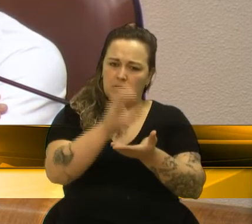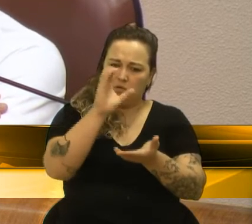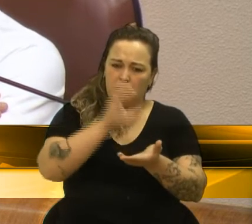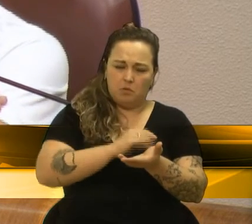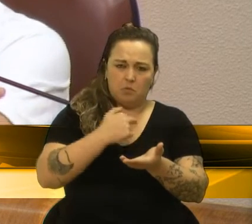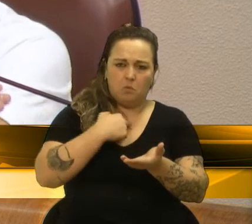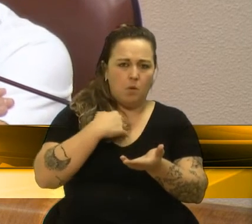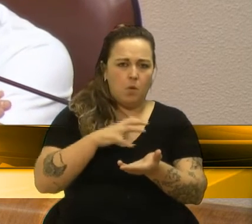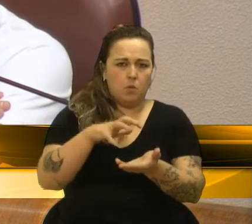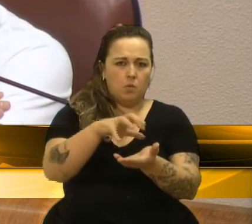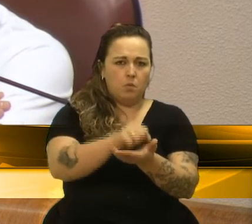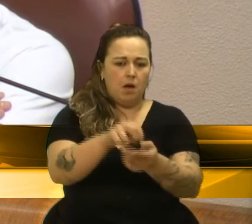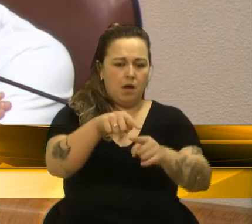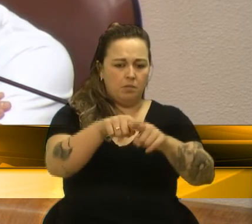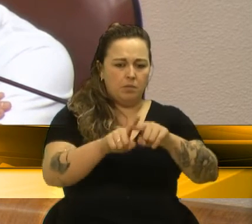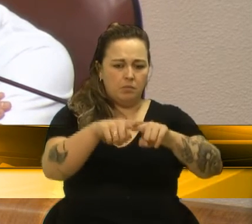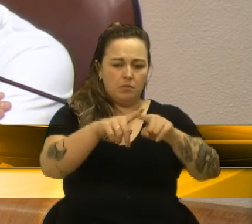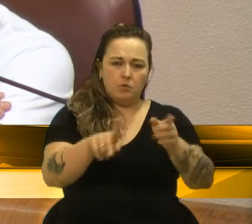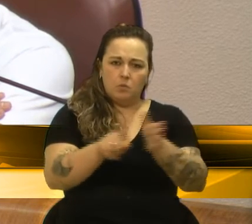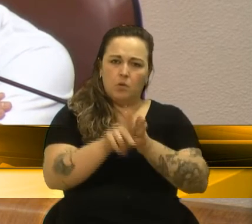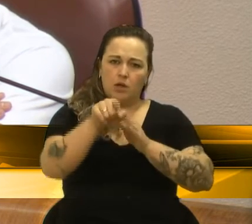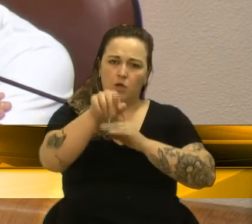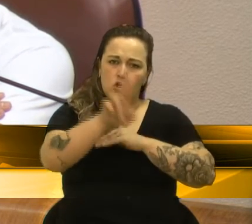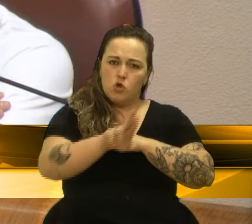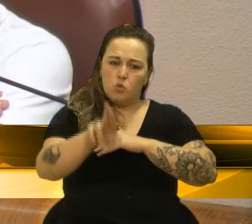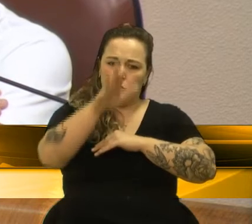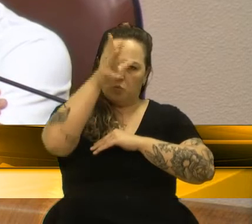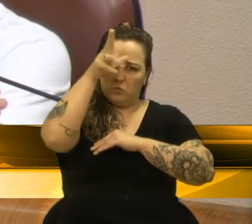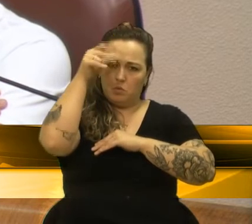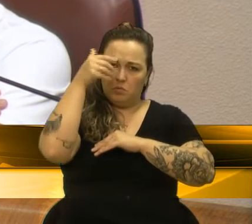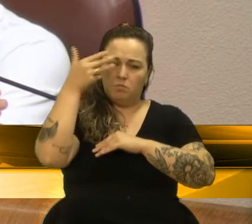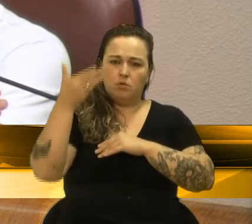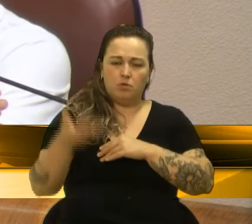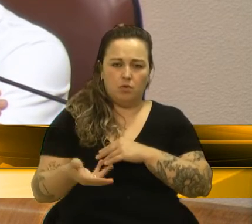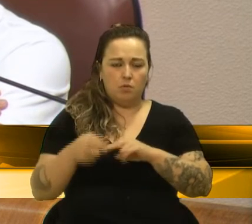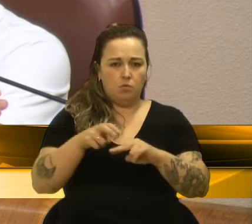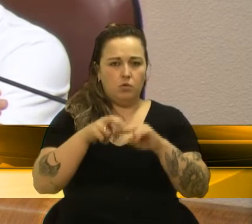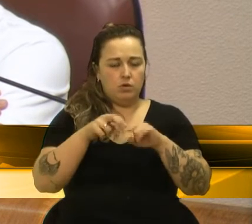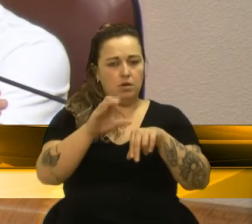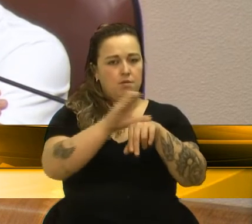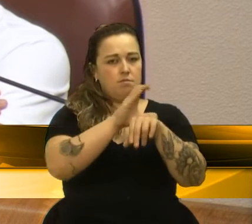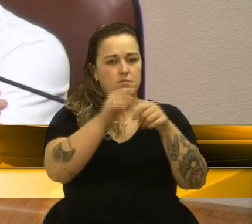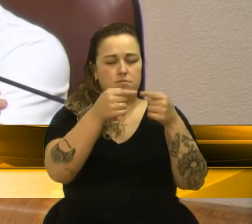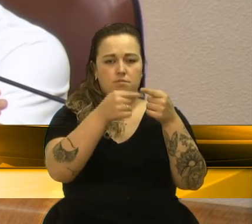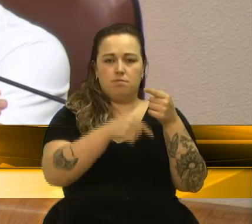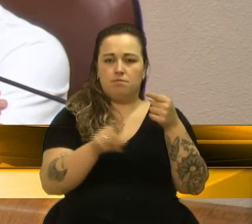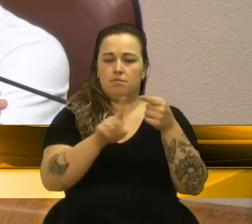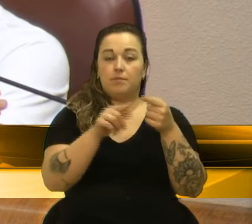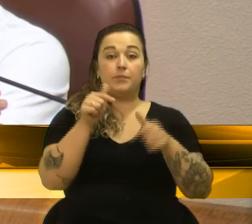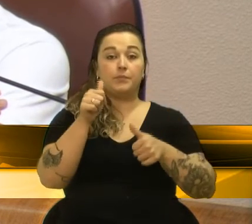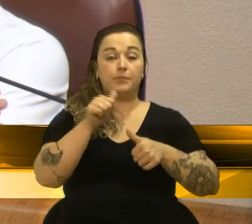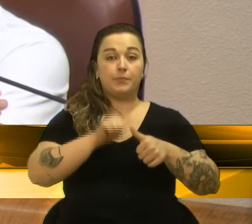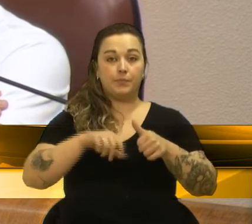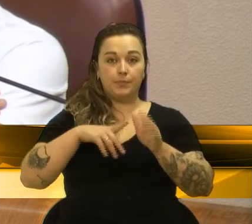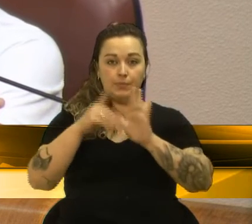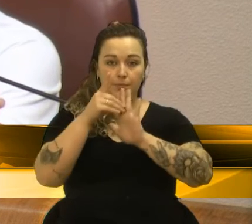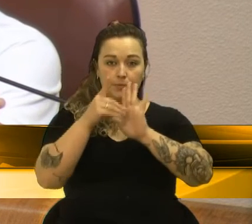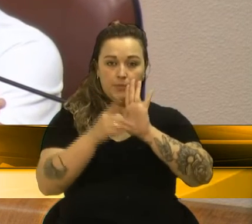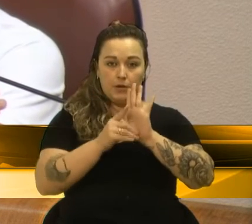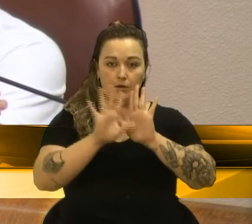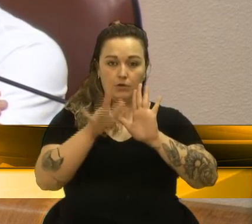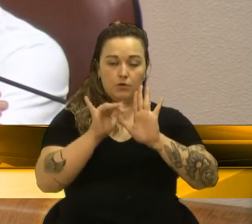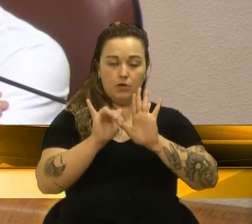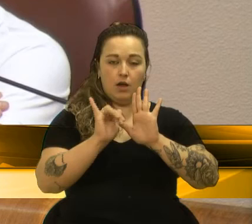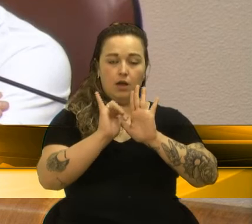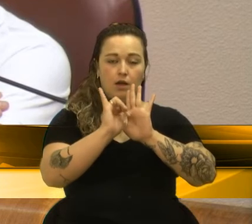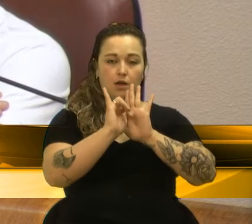suas condições de uso e prejudicando a liberdade e o bem-estar coletivo. A inconstitucionalidade qualificada dos decretos editados pelo